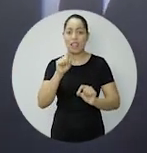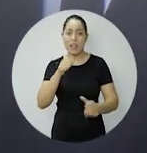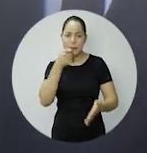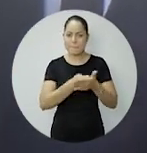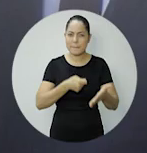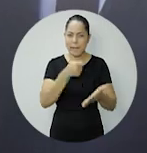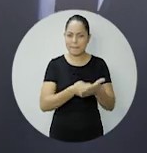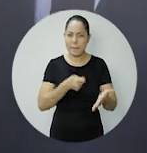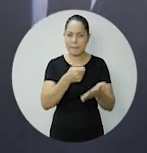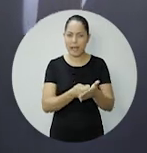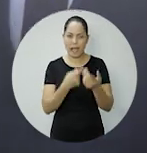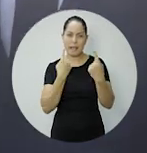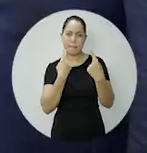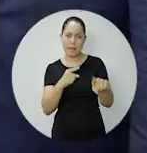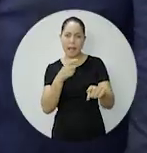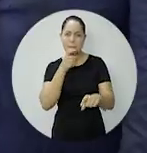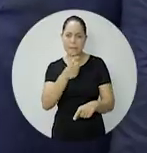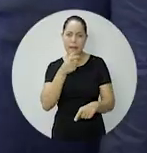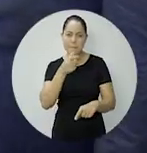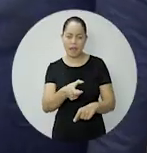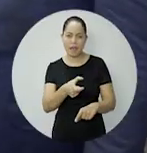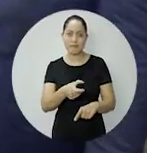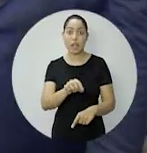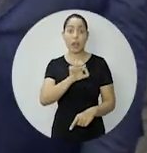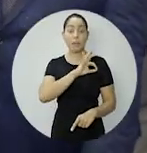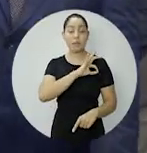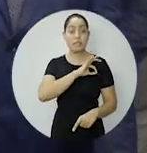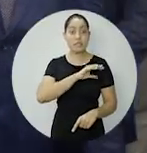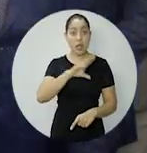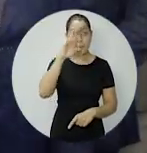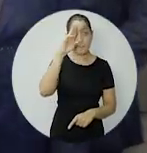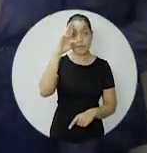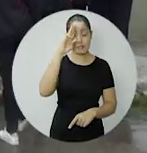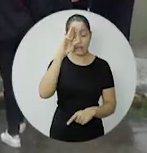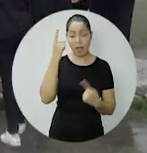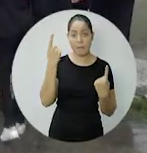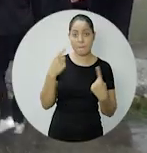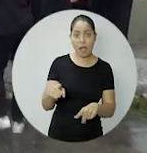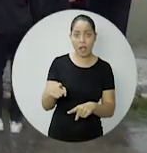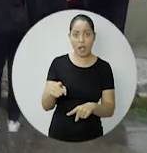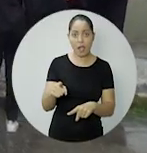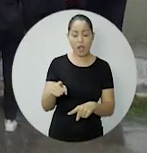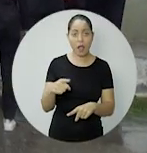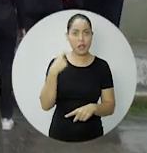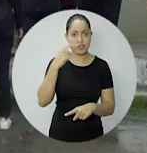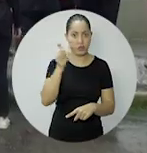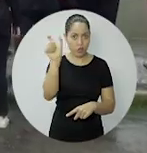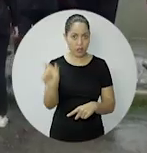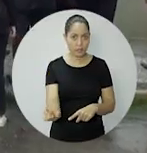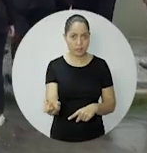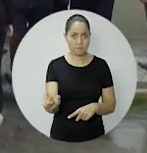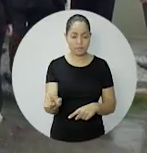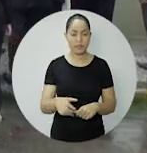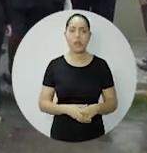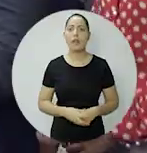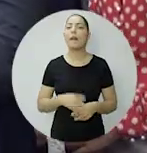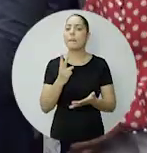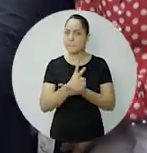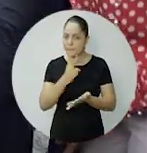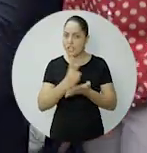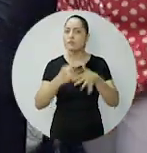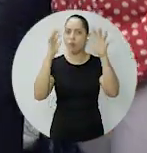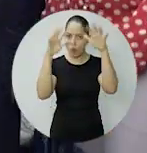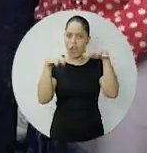forma física e verbal por um policial militar durante o exercício da profissão. E mesmo sob forte chuva, a OAB